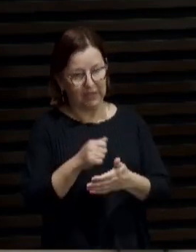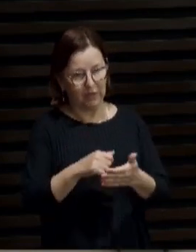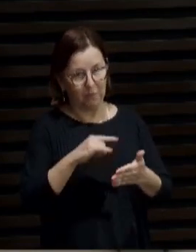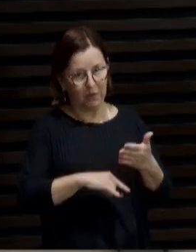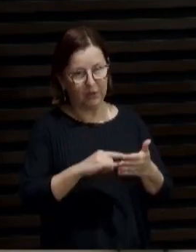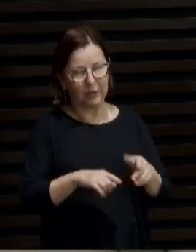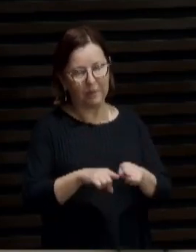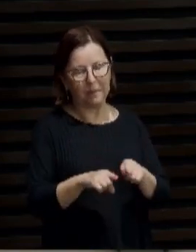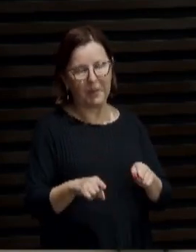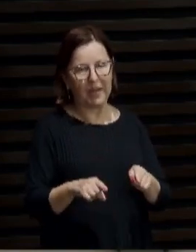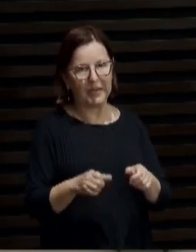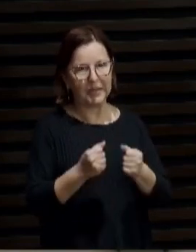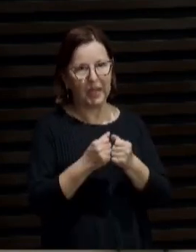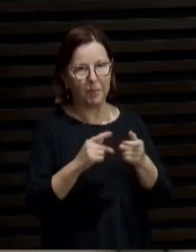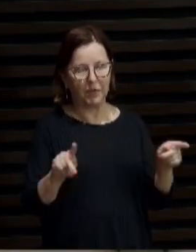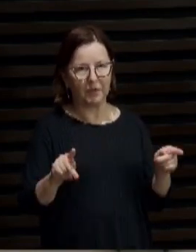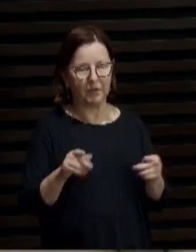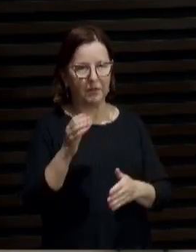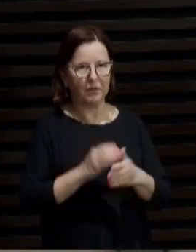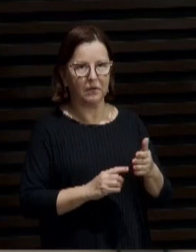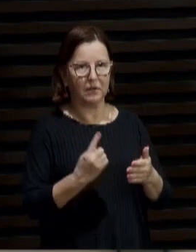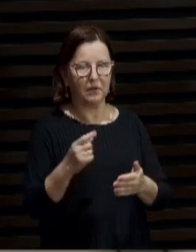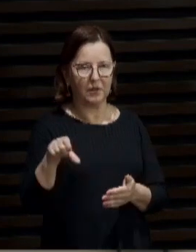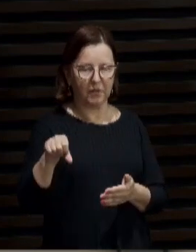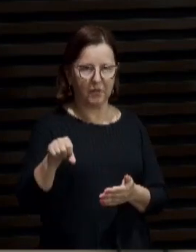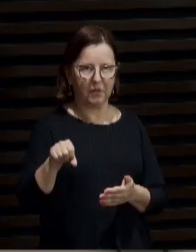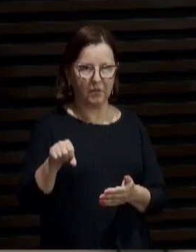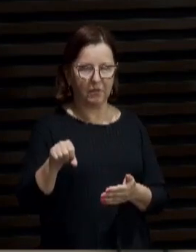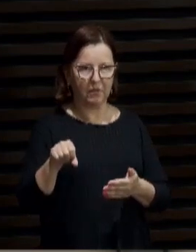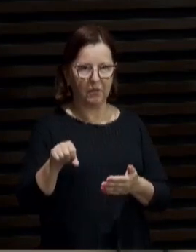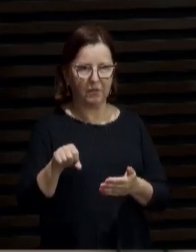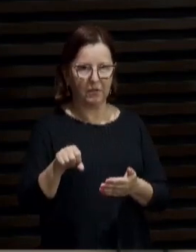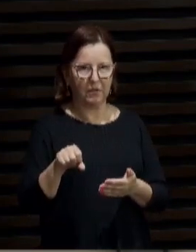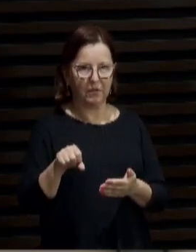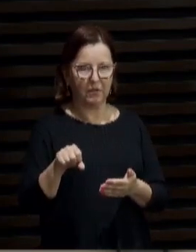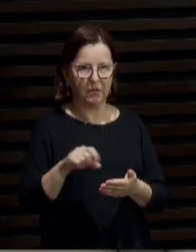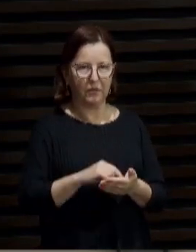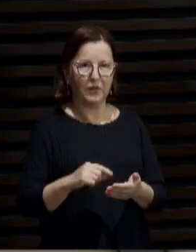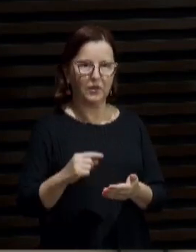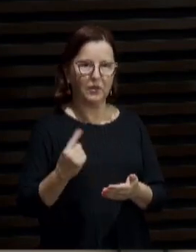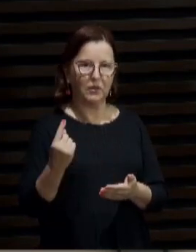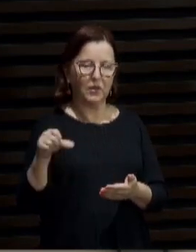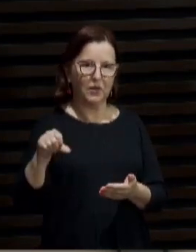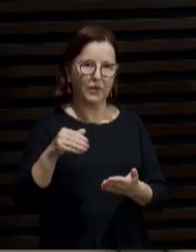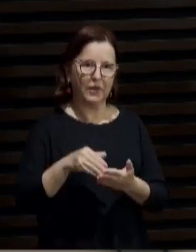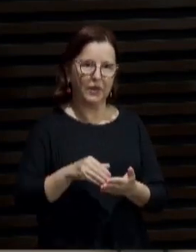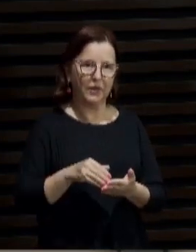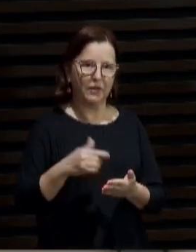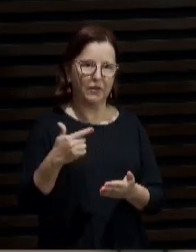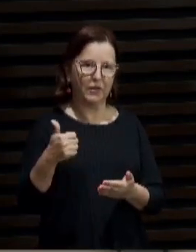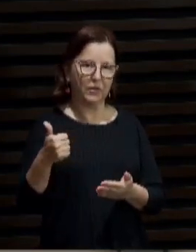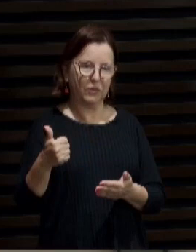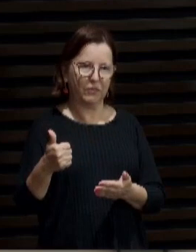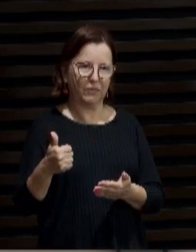19, de 1 a 15 e capítulo 19, de 19 a 21. Os irmãos me